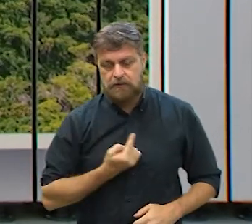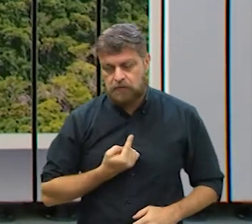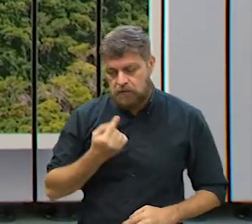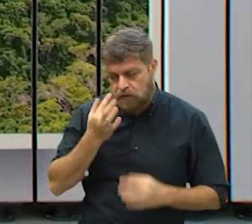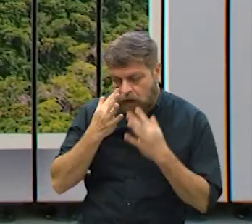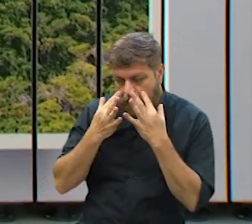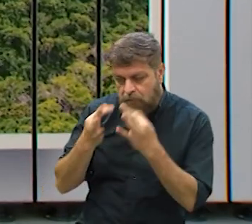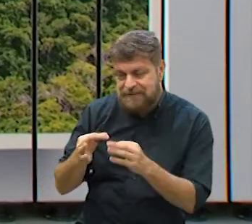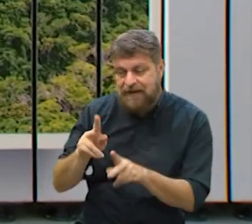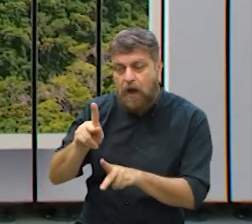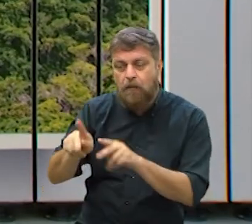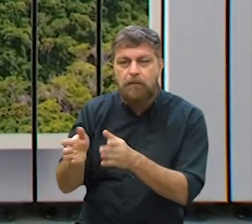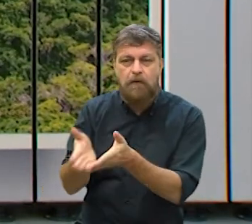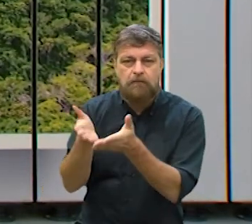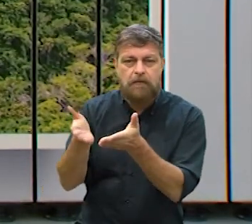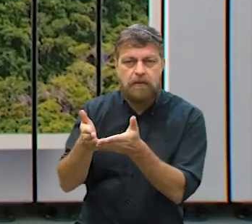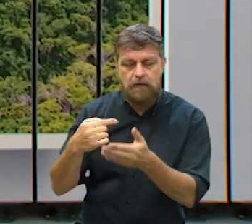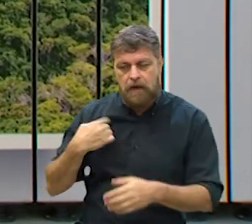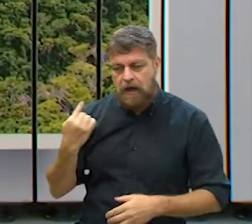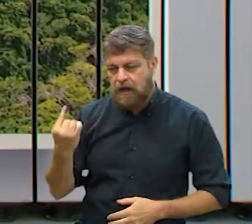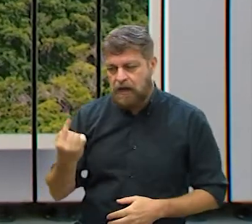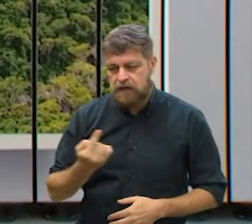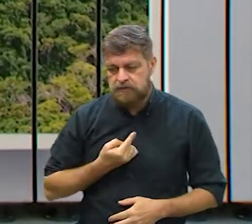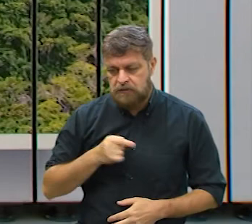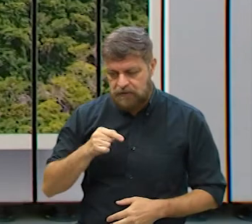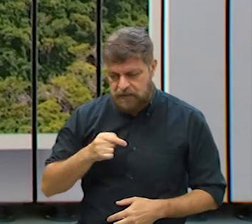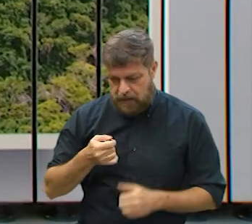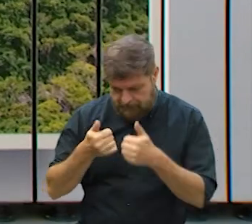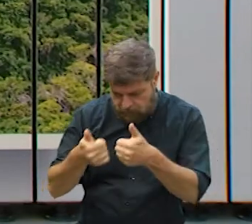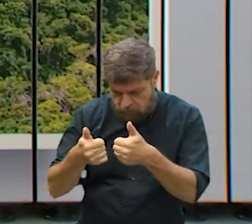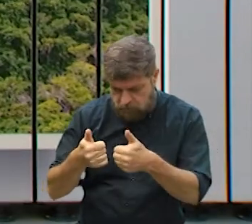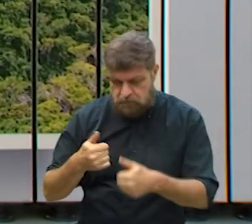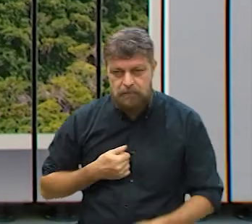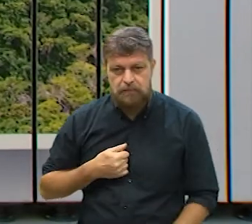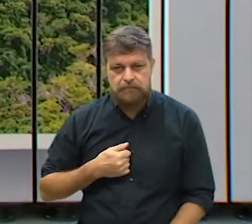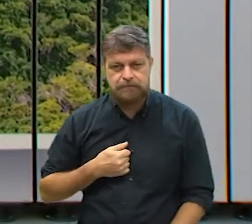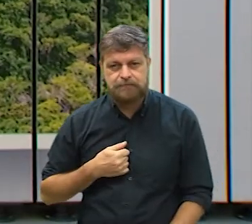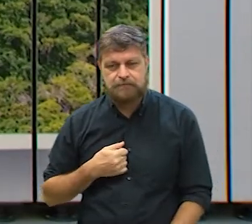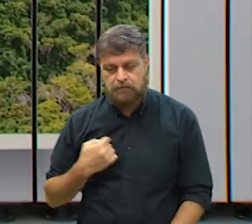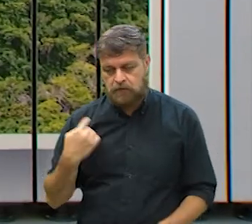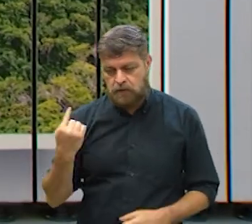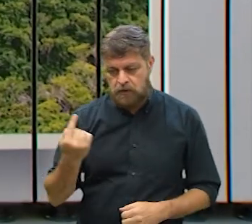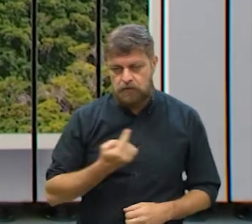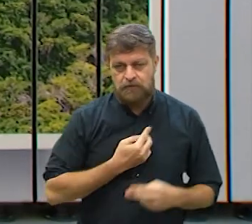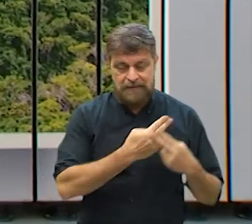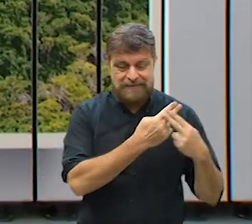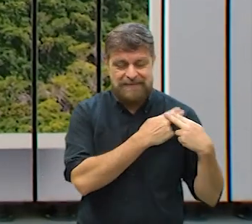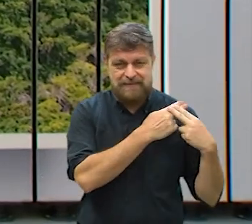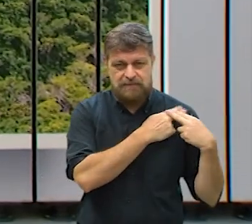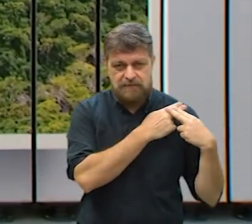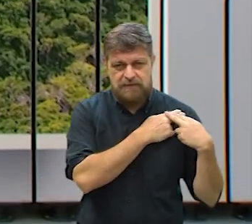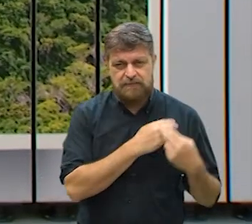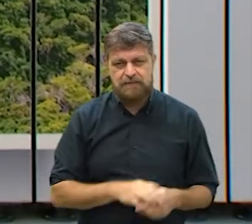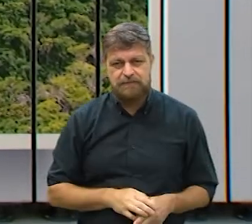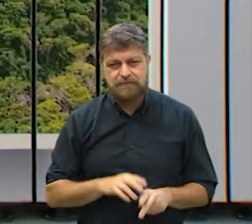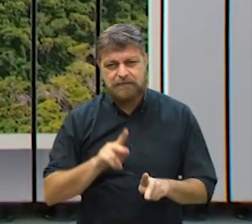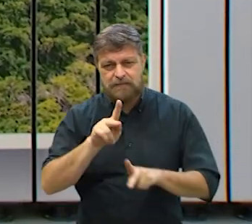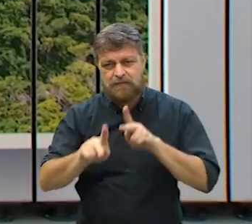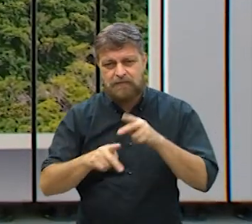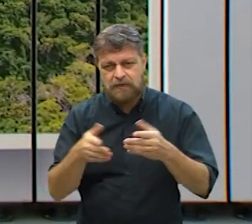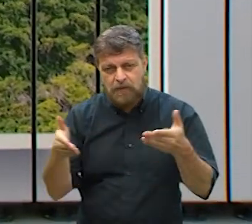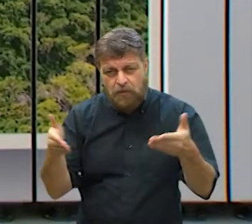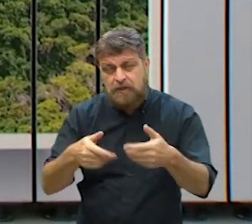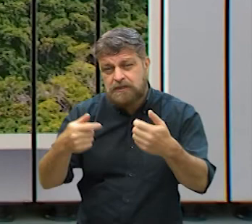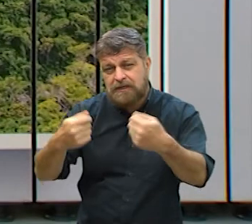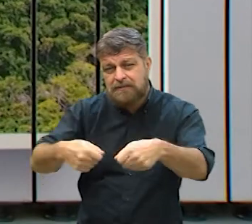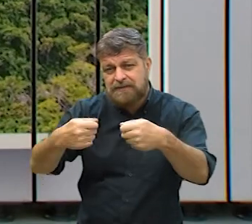bom para o povo. Essa é a grande diferença, a grande sacada que existe na política é essa. Nós temos essa visão. E a população hoje